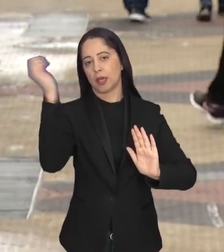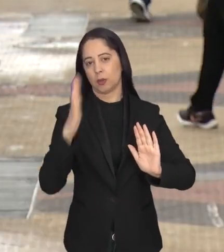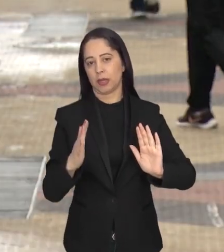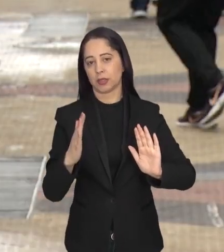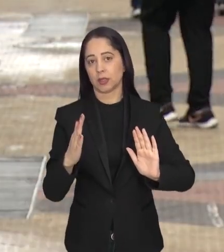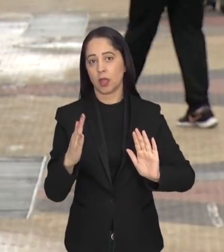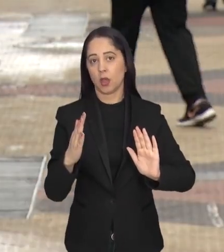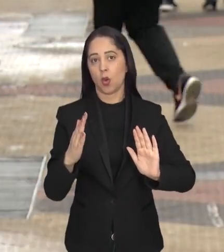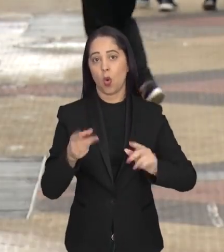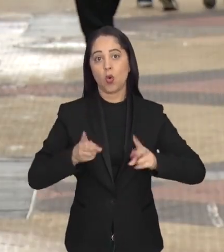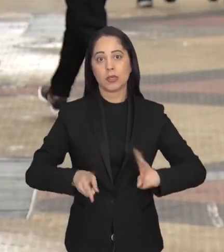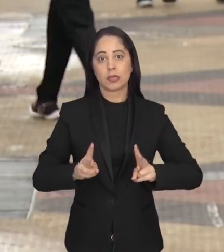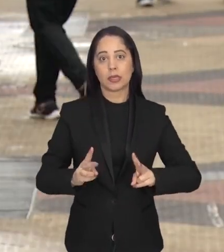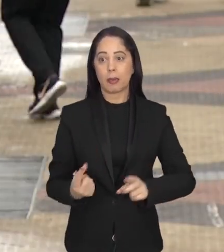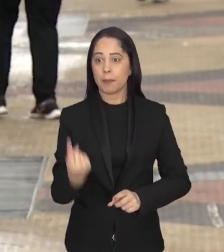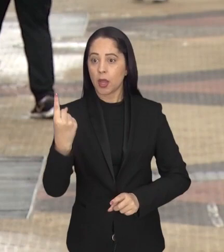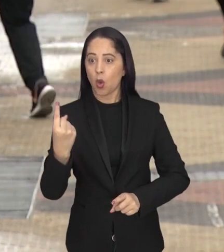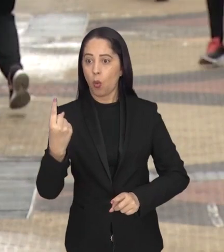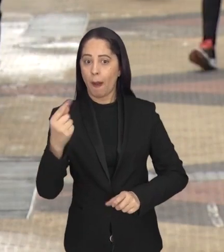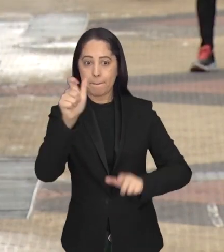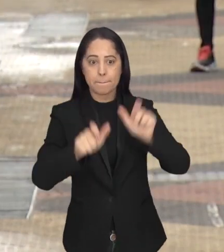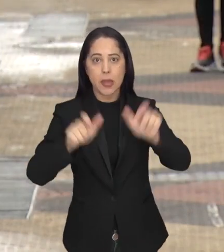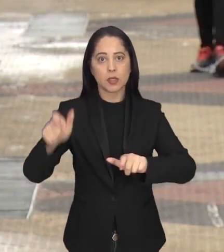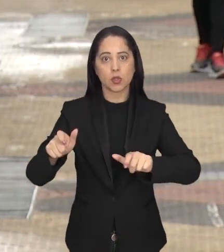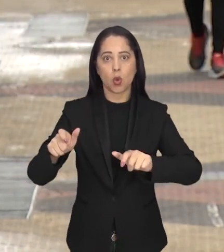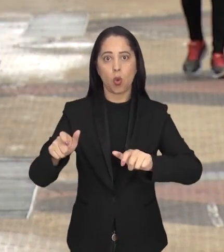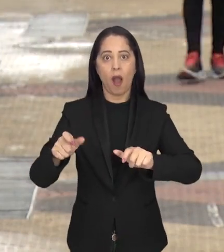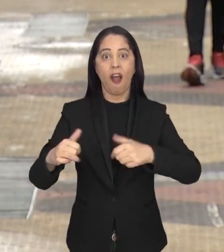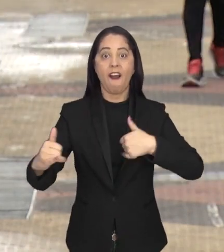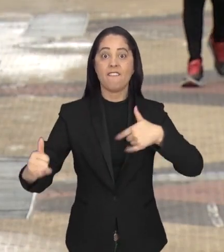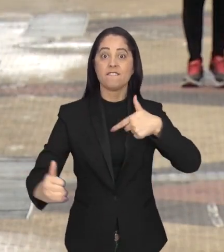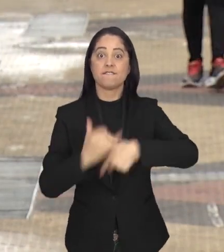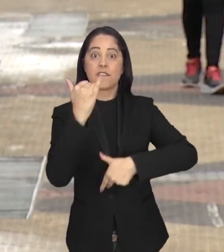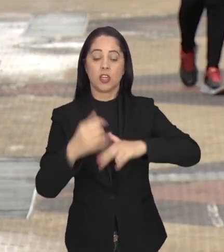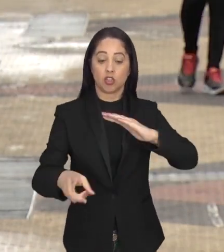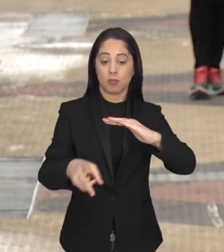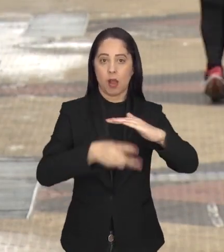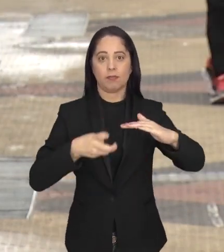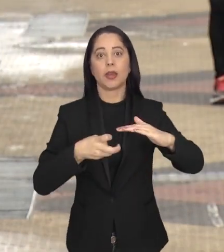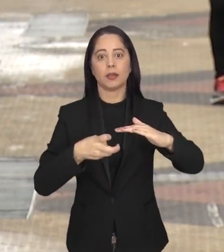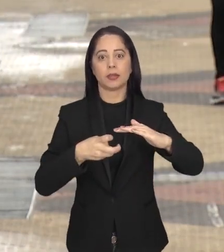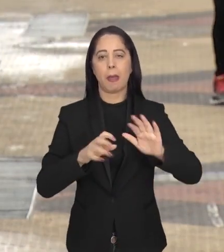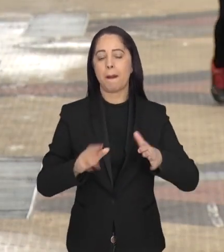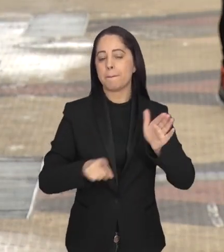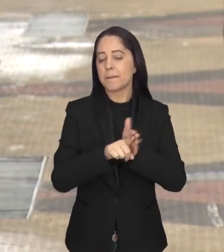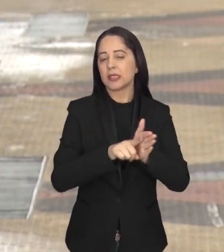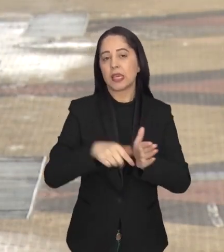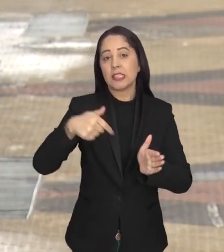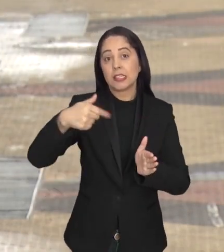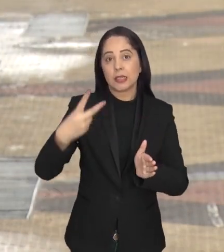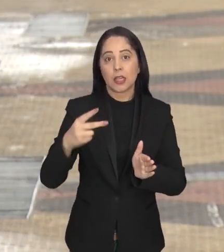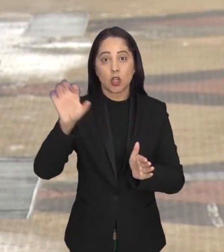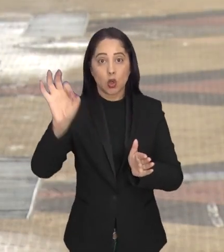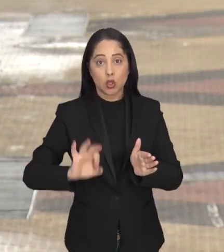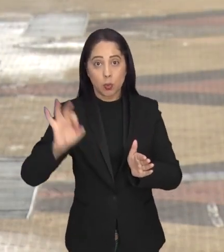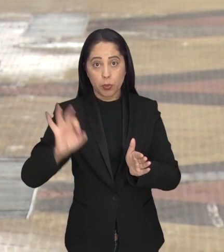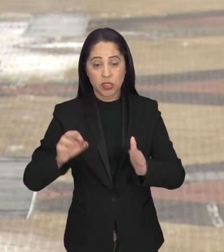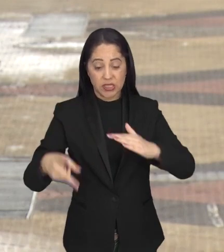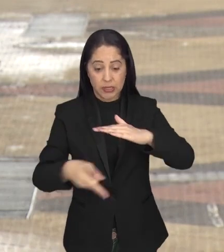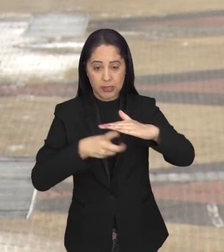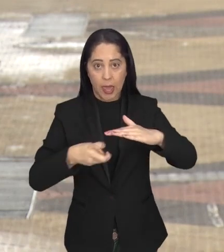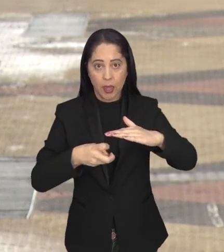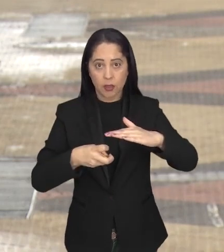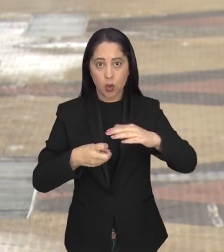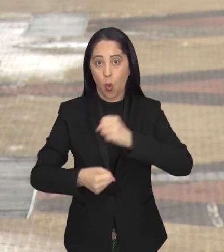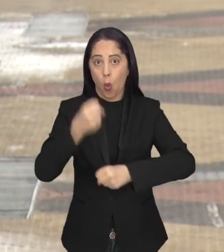frequentes no país. A cada minuto, um brasileiro foi vítima de um golpe online. De acordo com uma pesquisa,